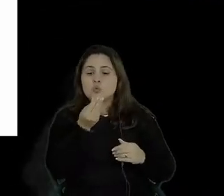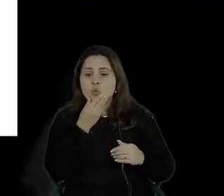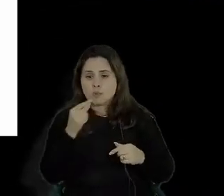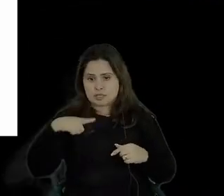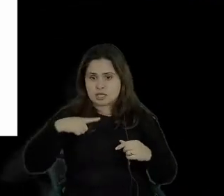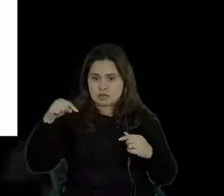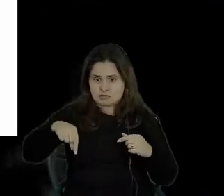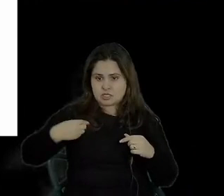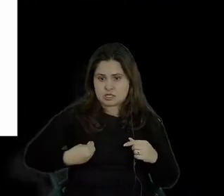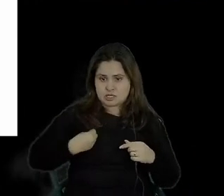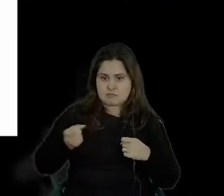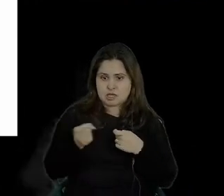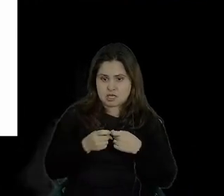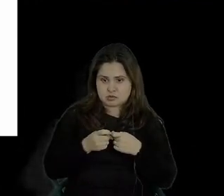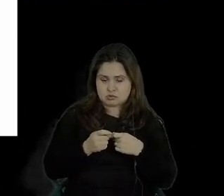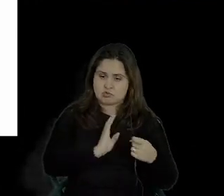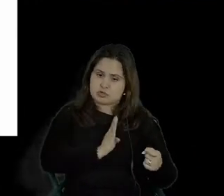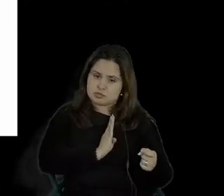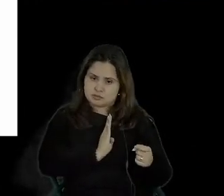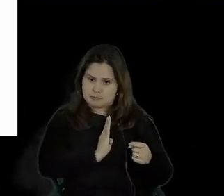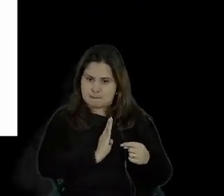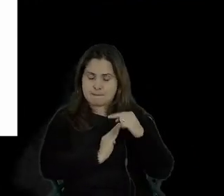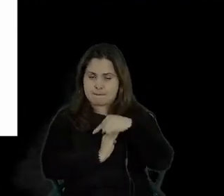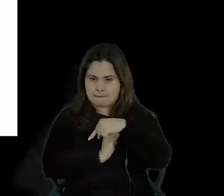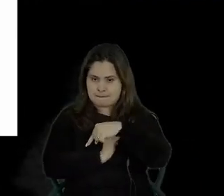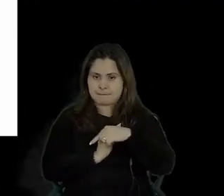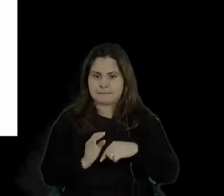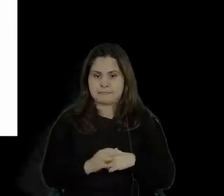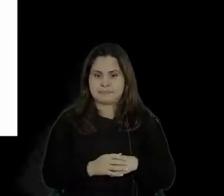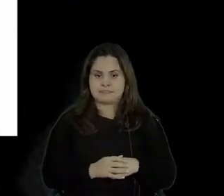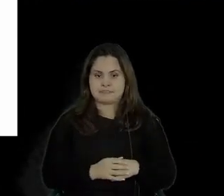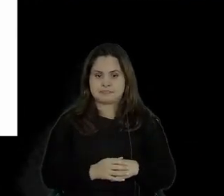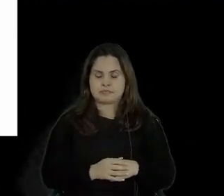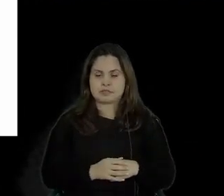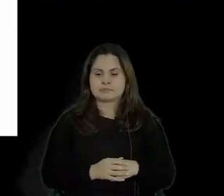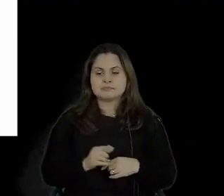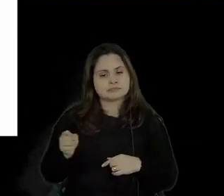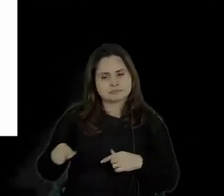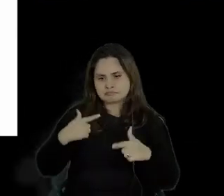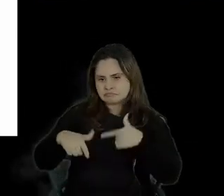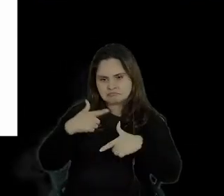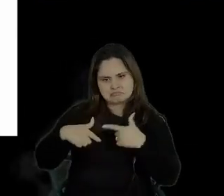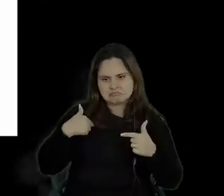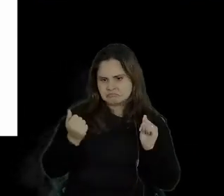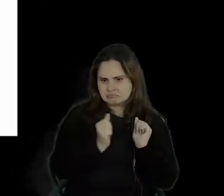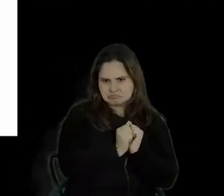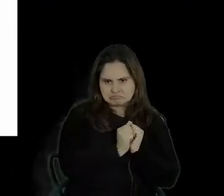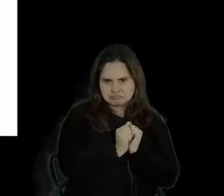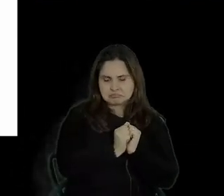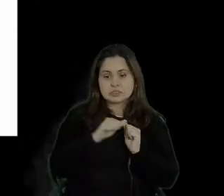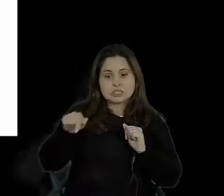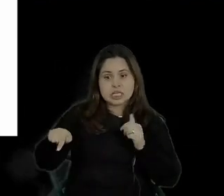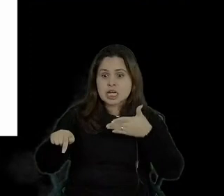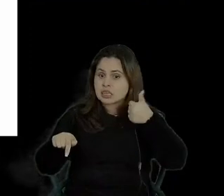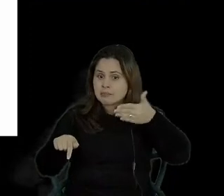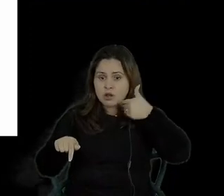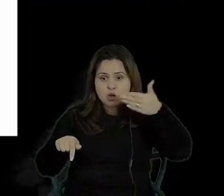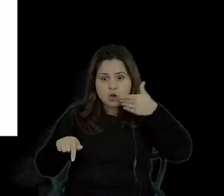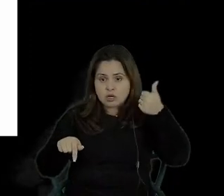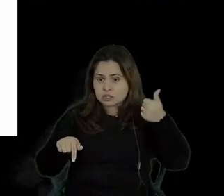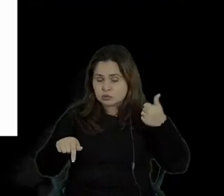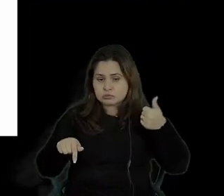Carlos. Ele trabalha com a gente. Ele está melhorando cânulas de